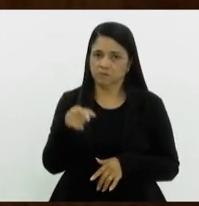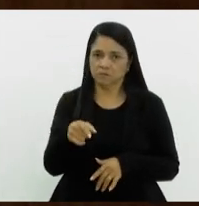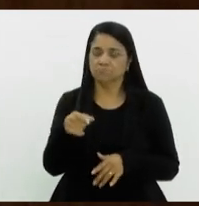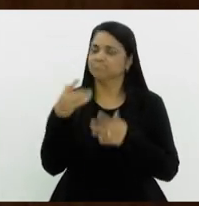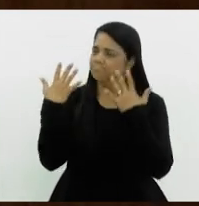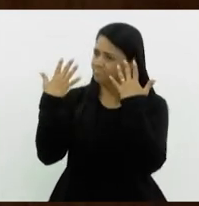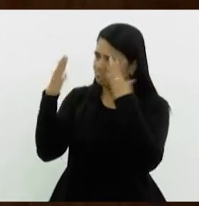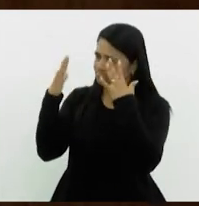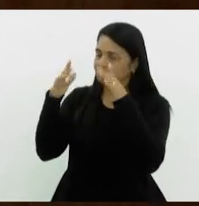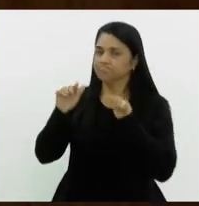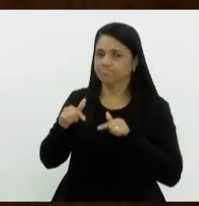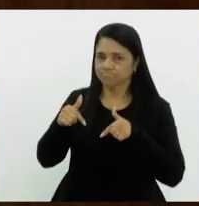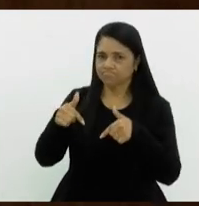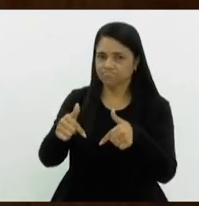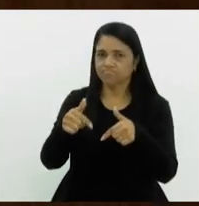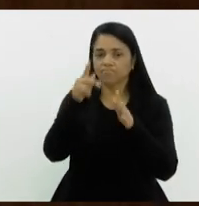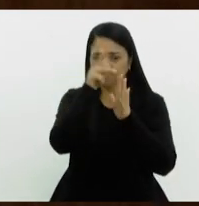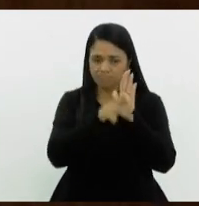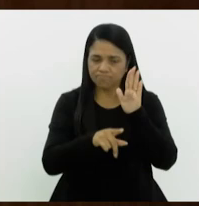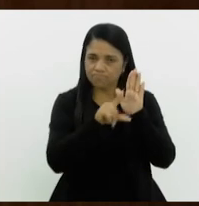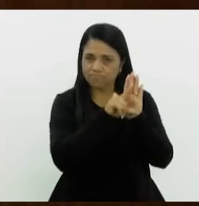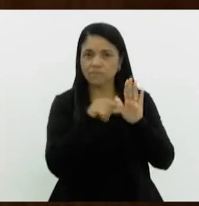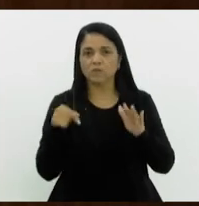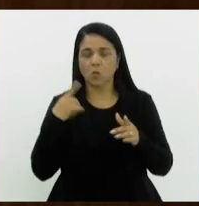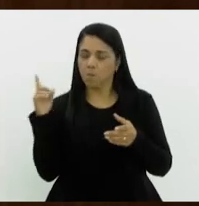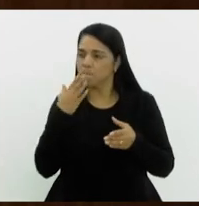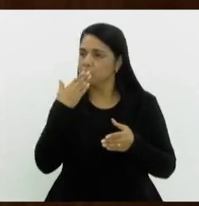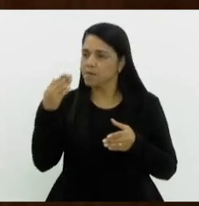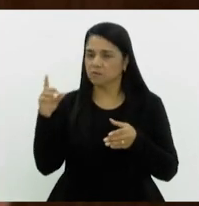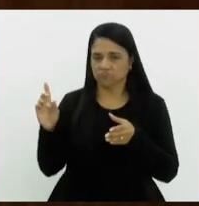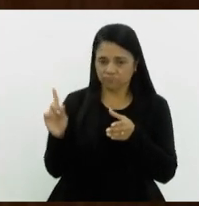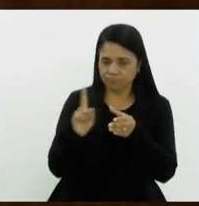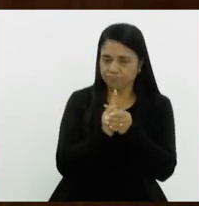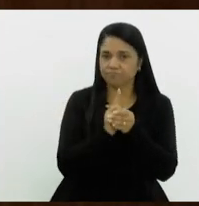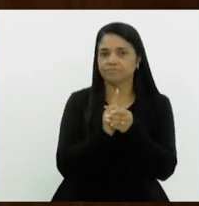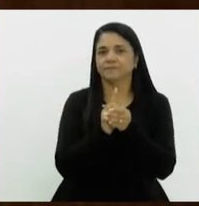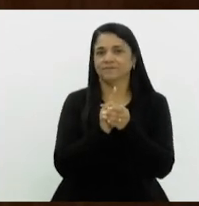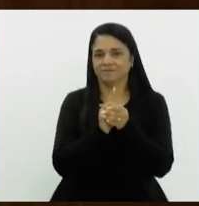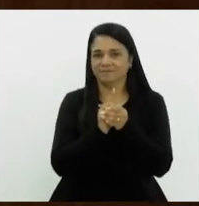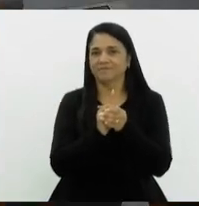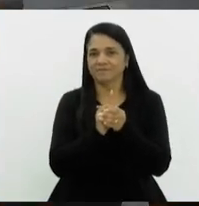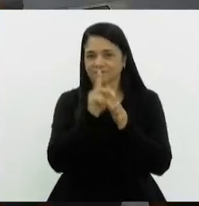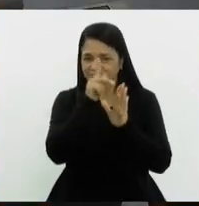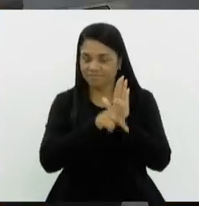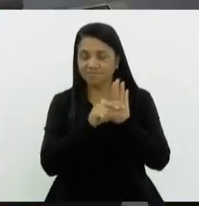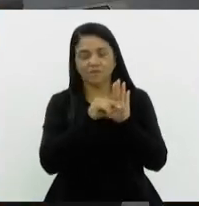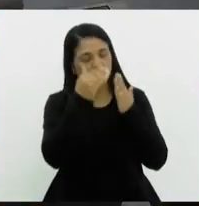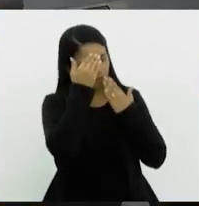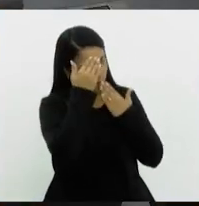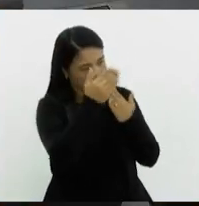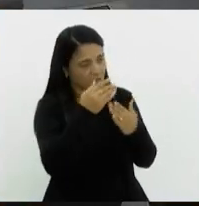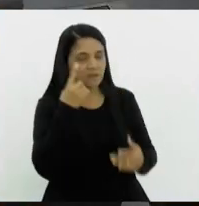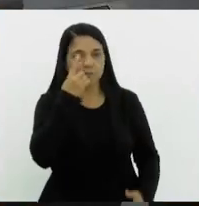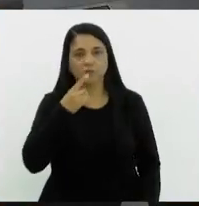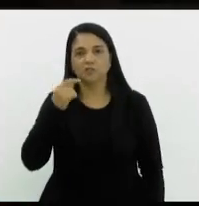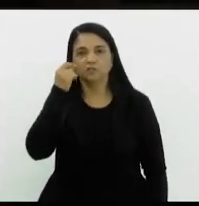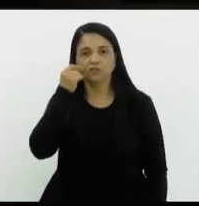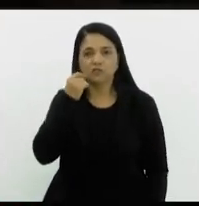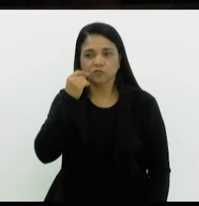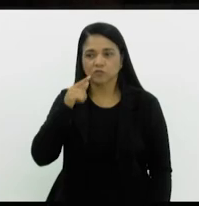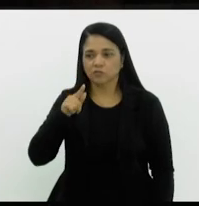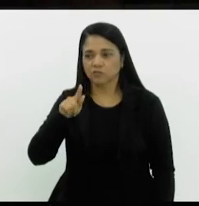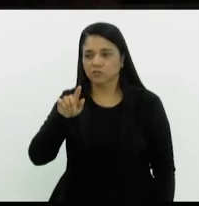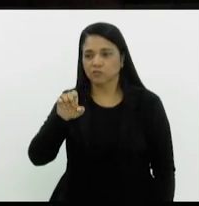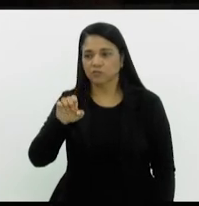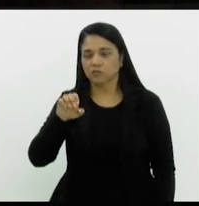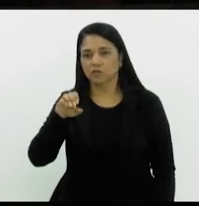parabenizo por essa iniciativa e peço a coautoria. Muito obrigado. Obrigado, deputado Giovanni Ratinho. Deputado,